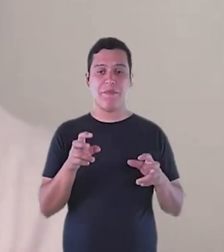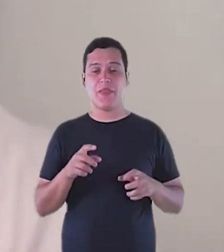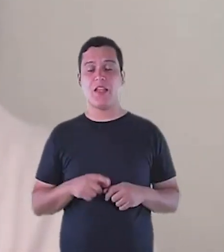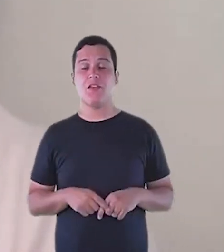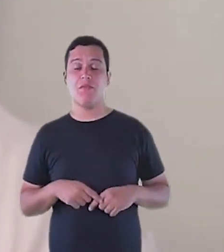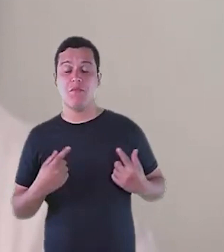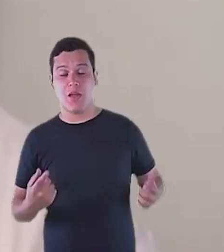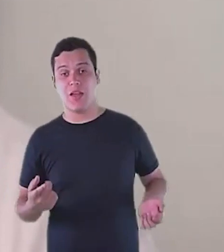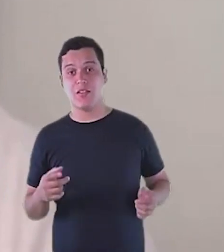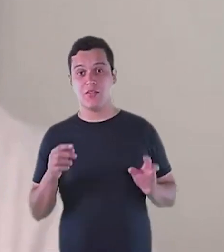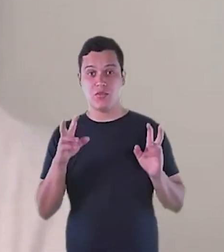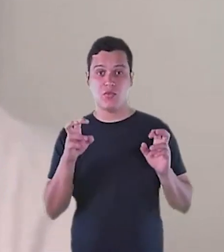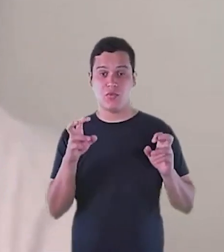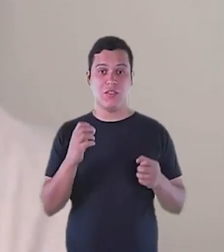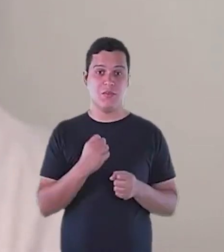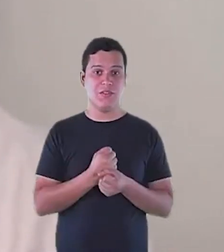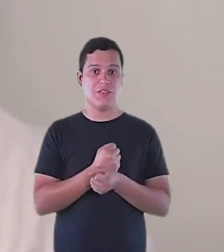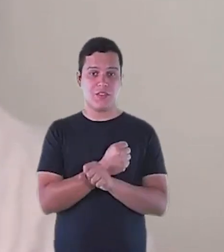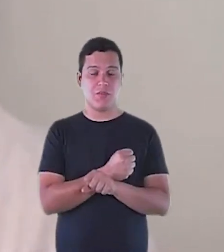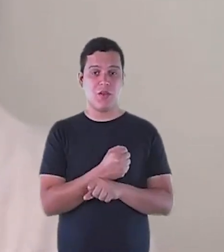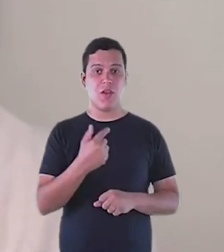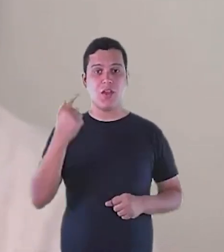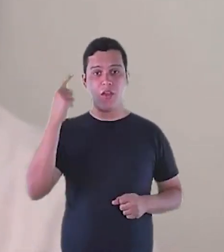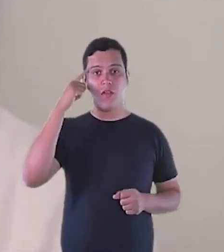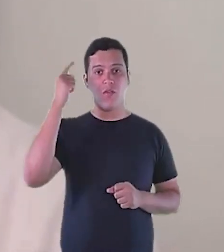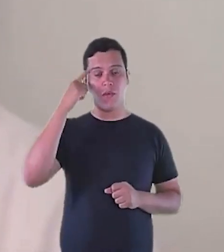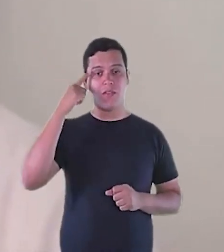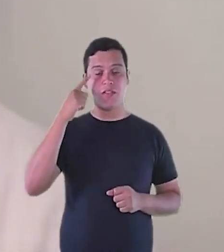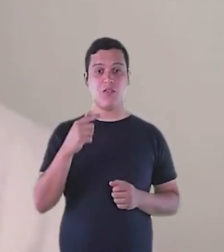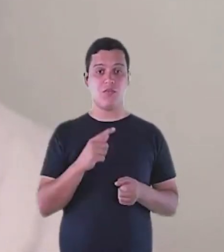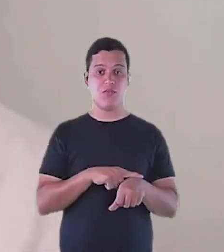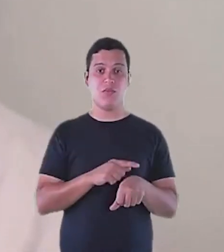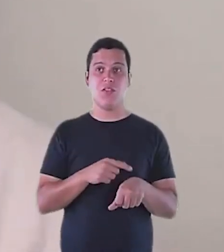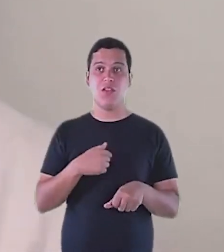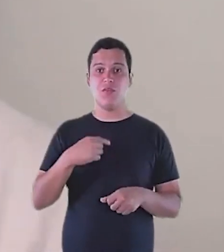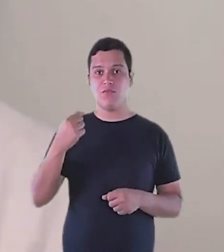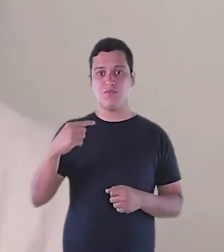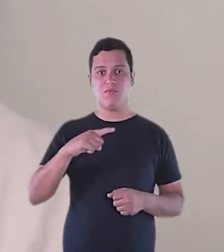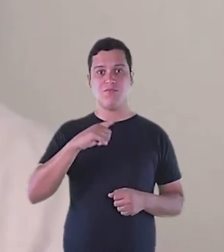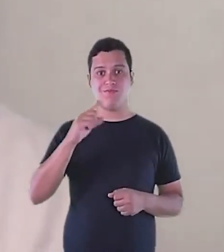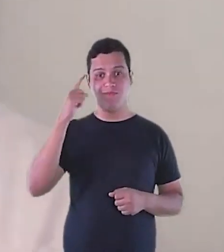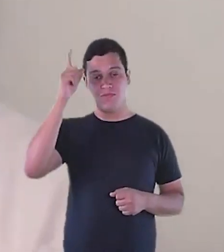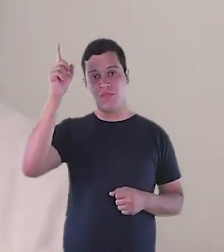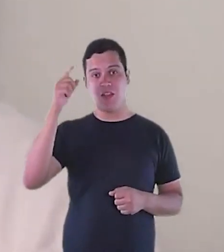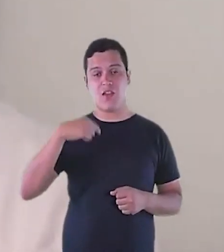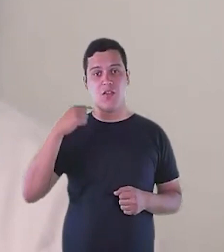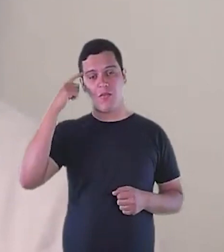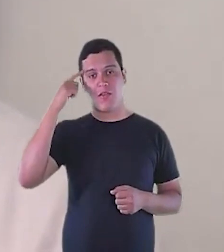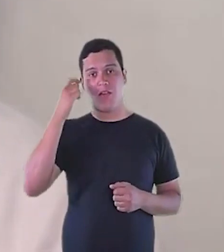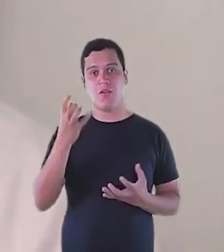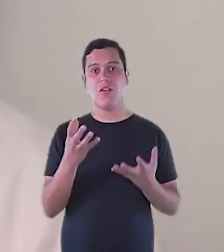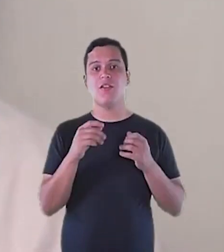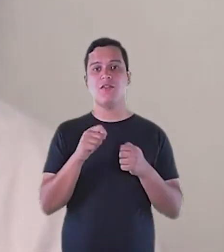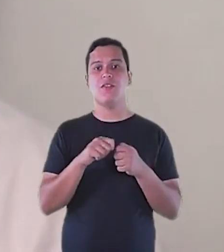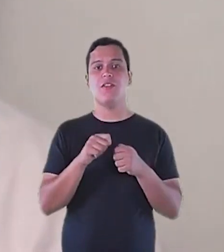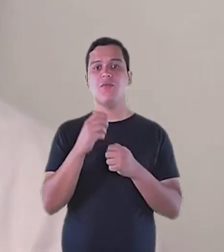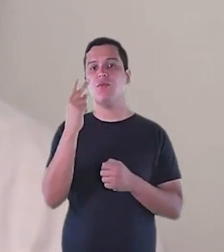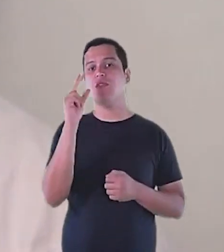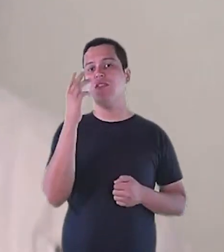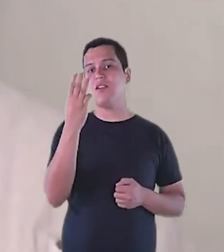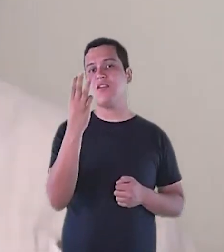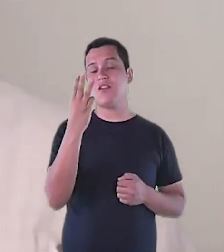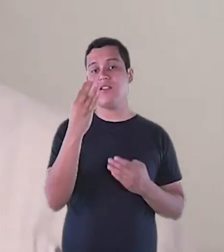ser uma trilogia, ela tem um corte cronológico, né? O primeiro volume, ele começa numa